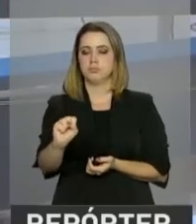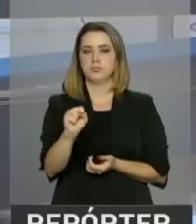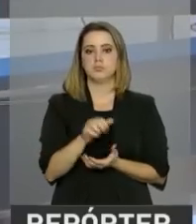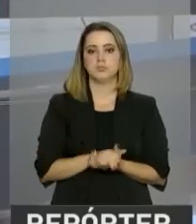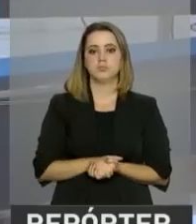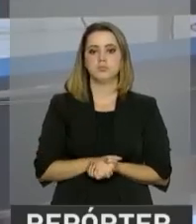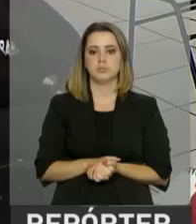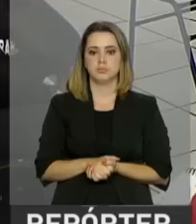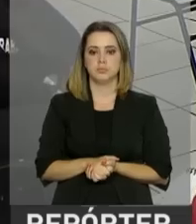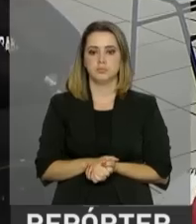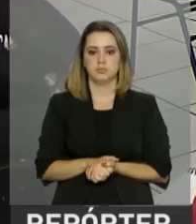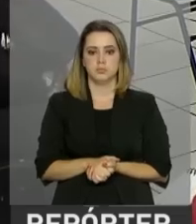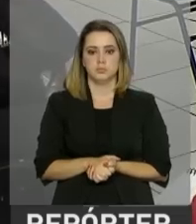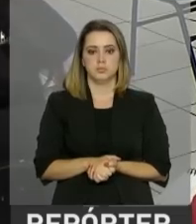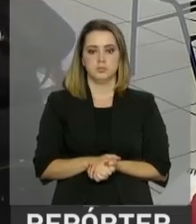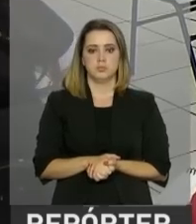FIES.